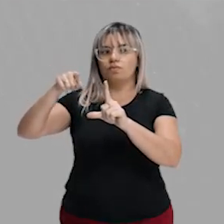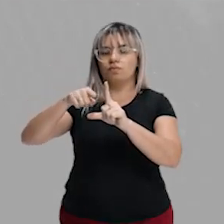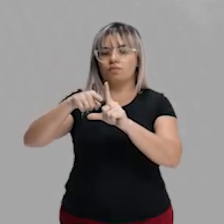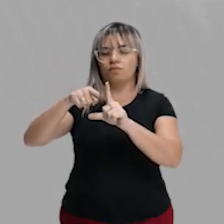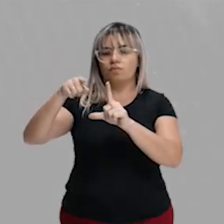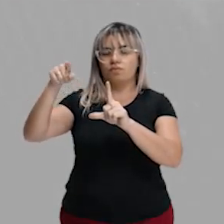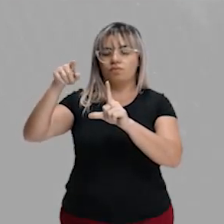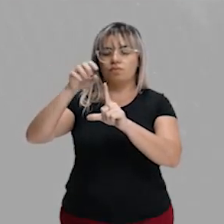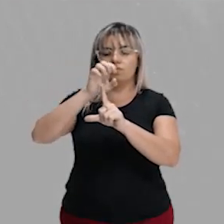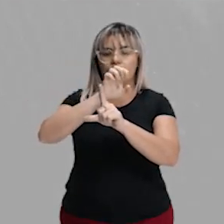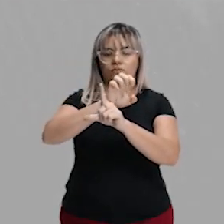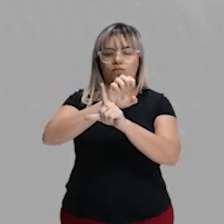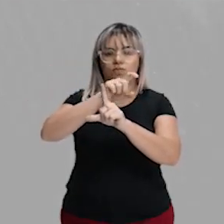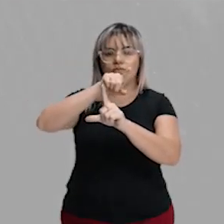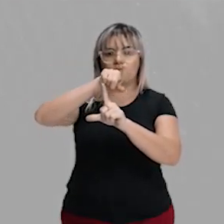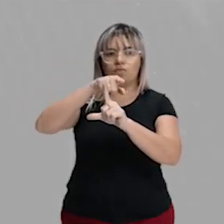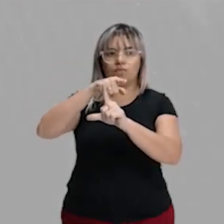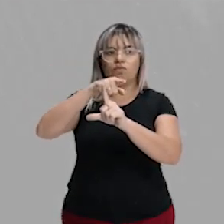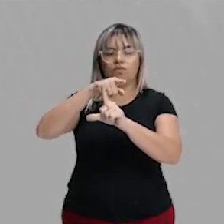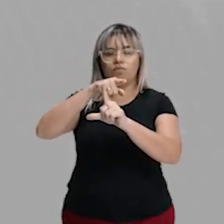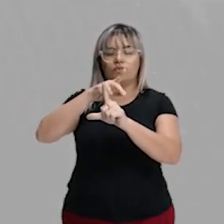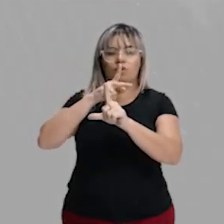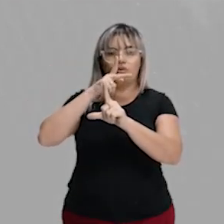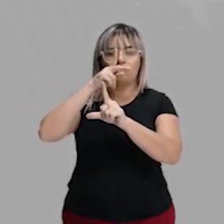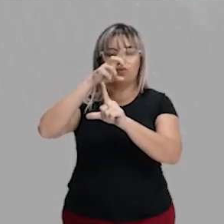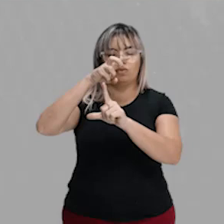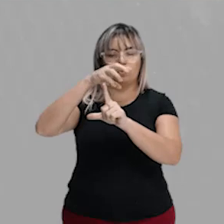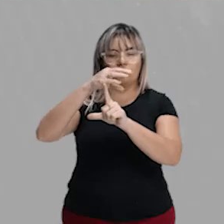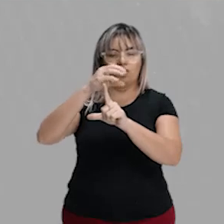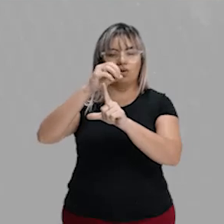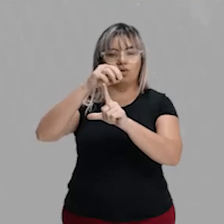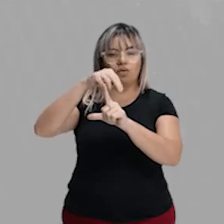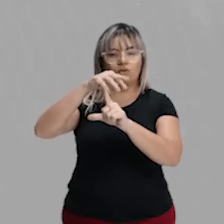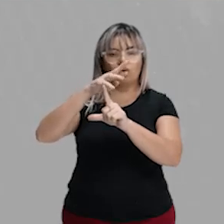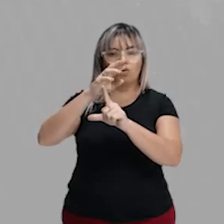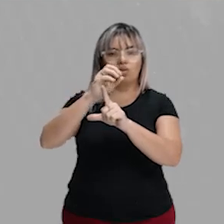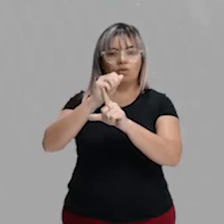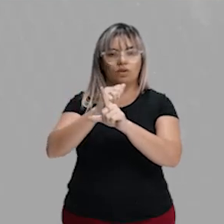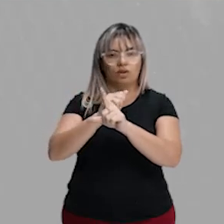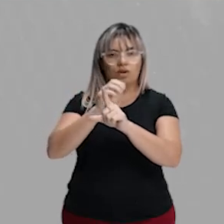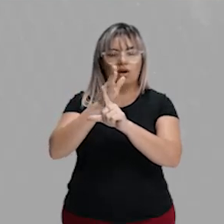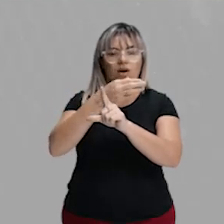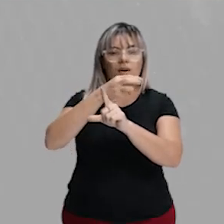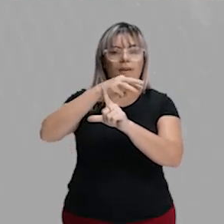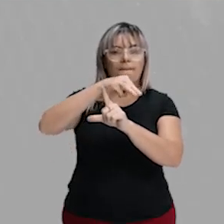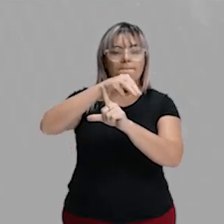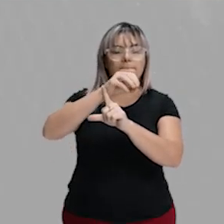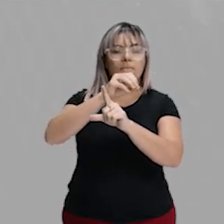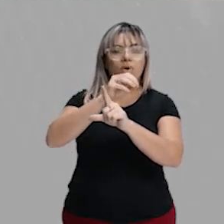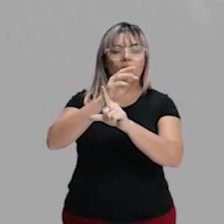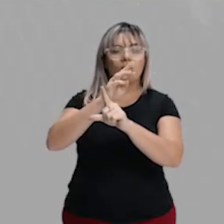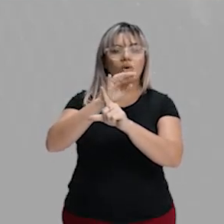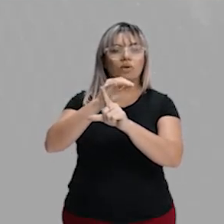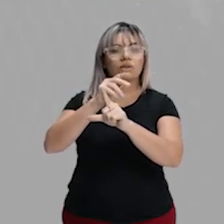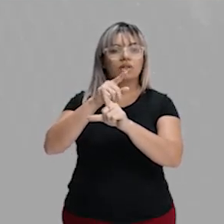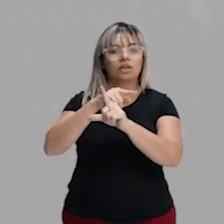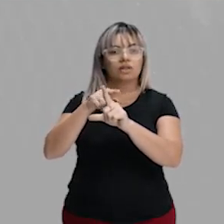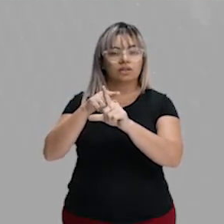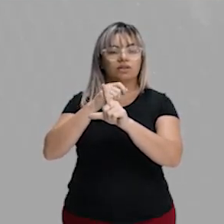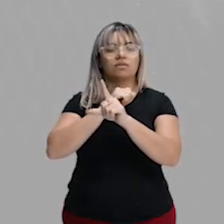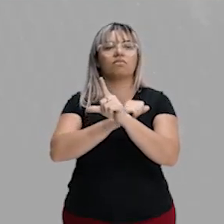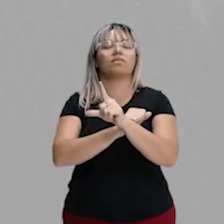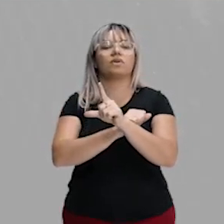a força contramotriz. Tá ok? Bom, os geradores eles também trabalham com potência, assim como os